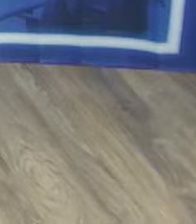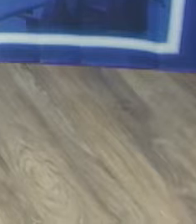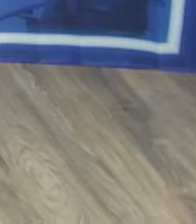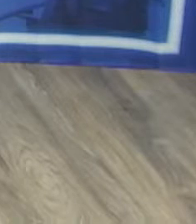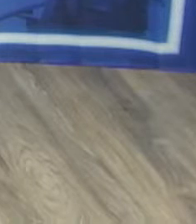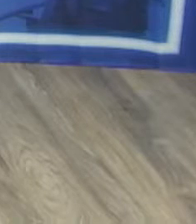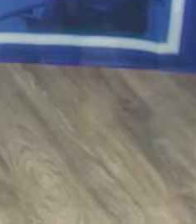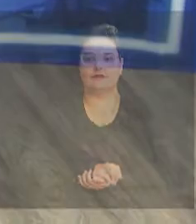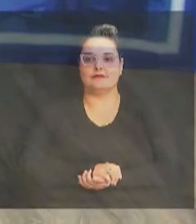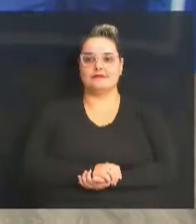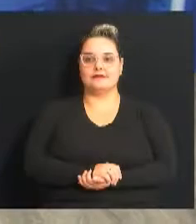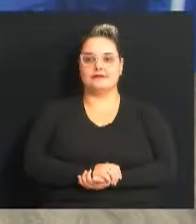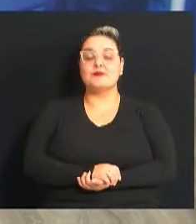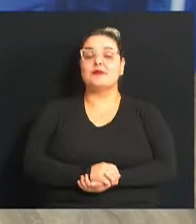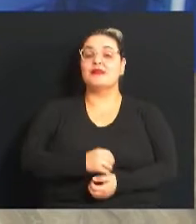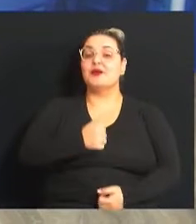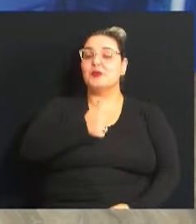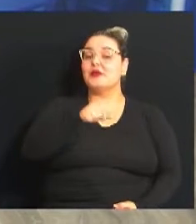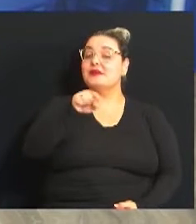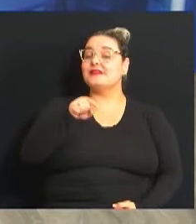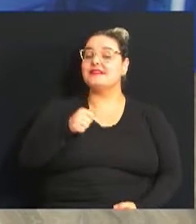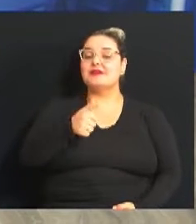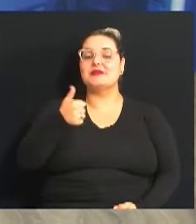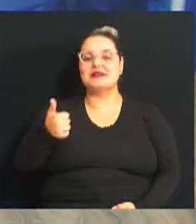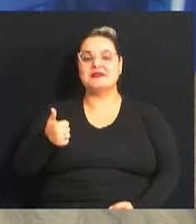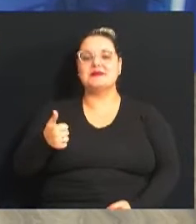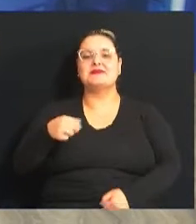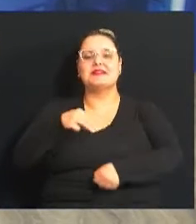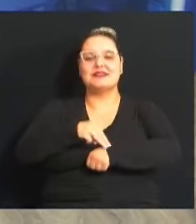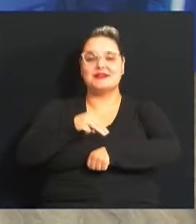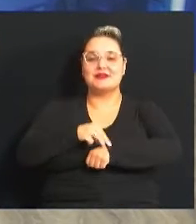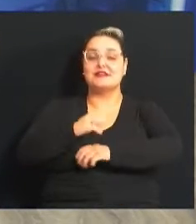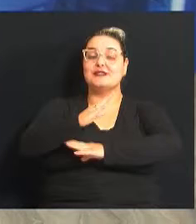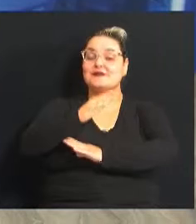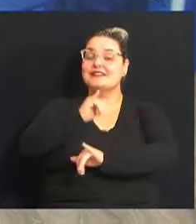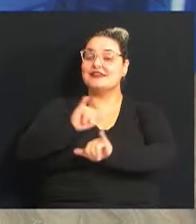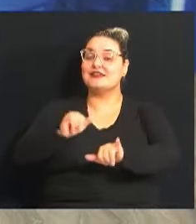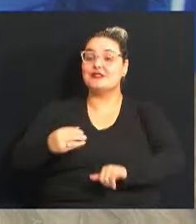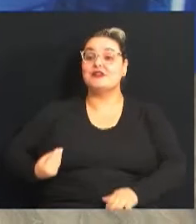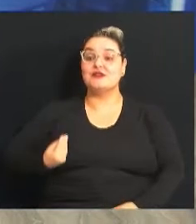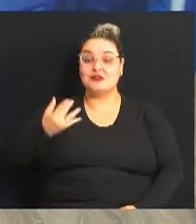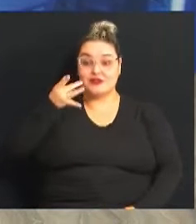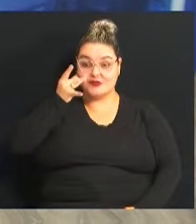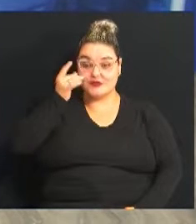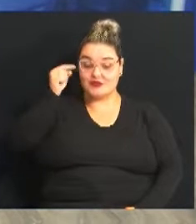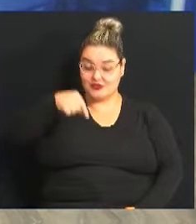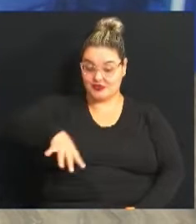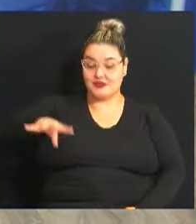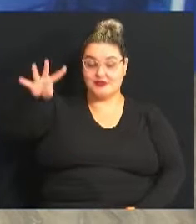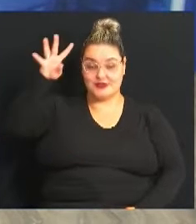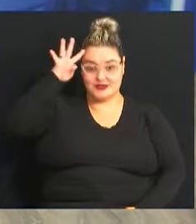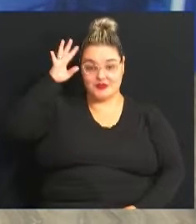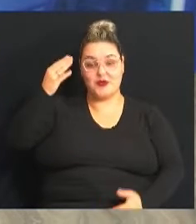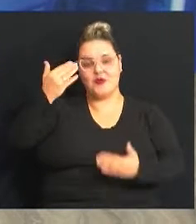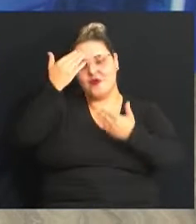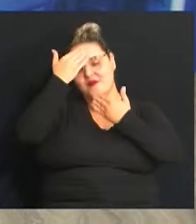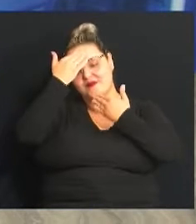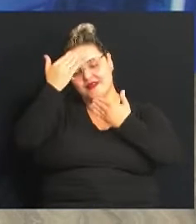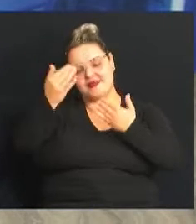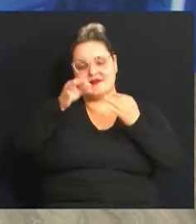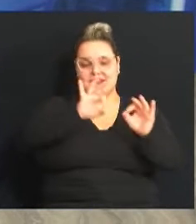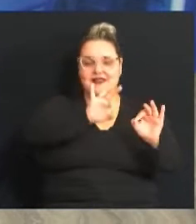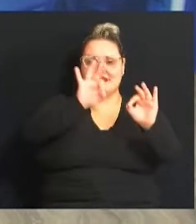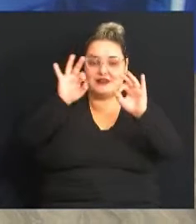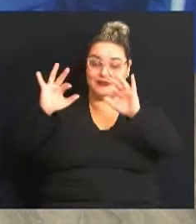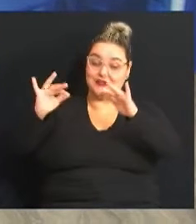Uma hora mais 11 minutos, Câmara Notícia de volta ao vivo nesta quarta-feira. Muito obrigado pela sua companhia, pela